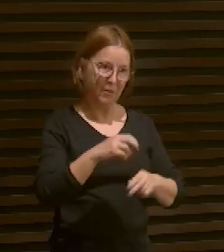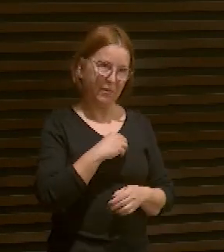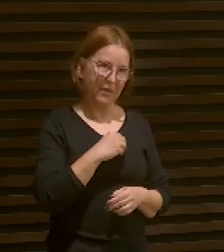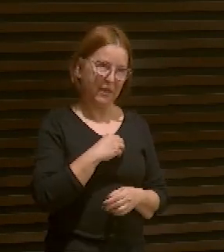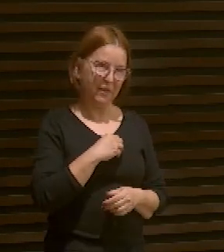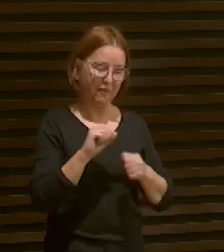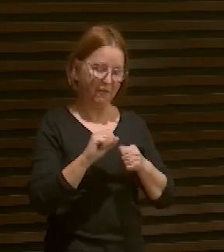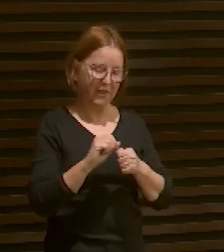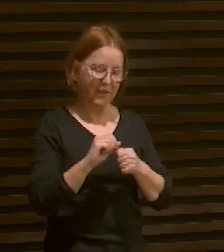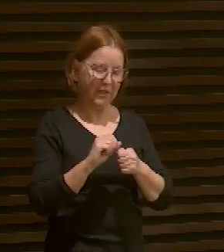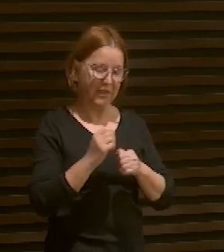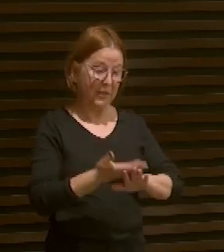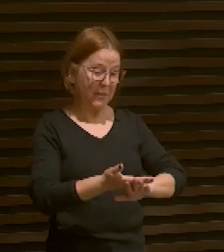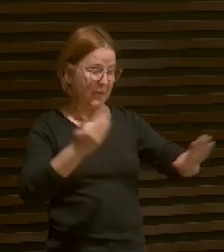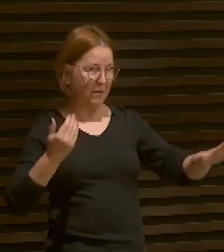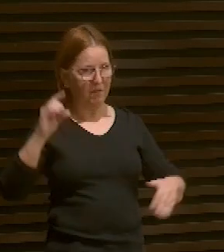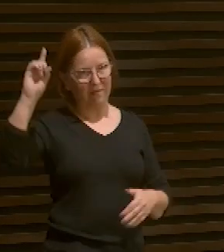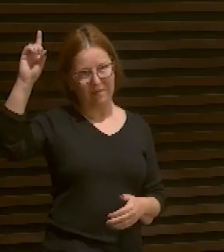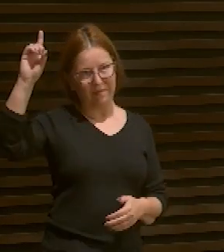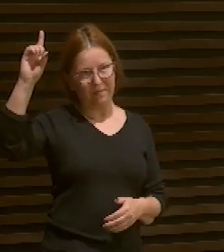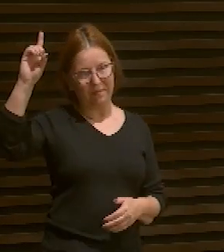faz separação com Deus.